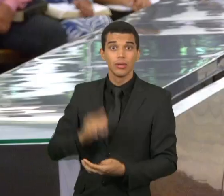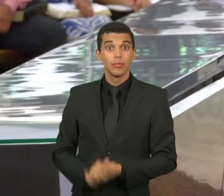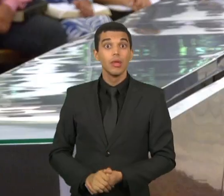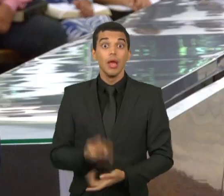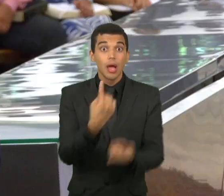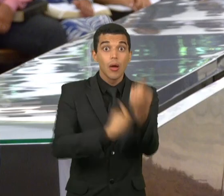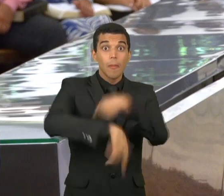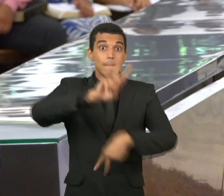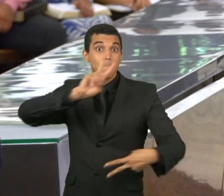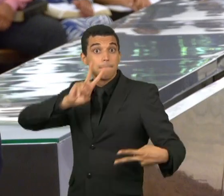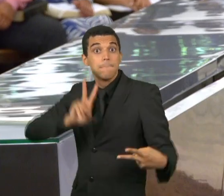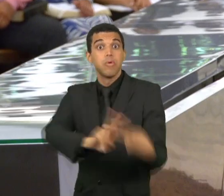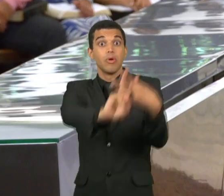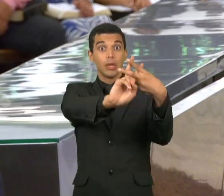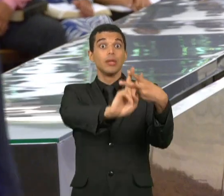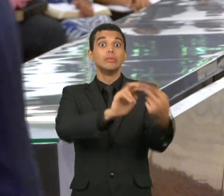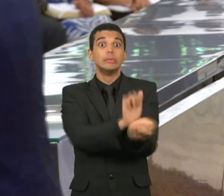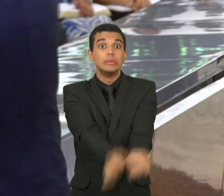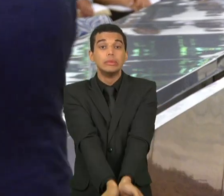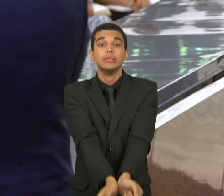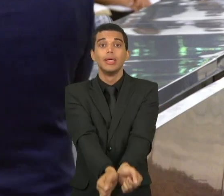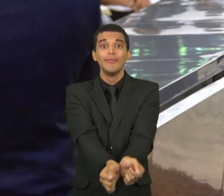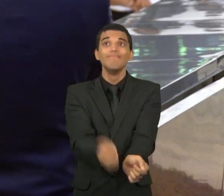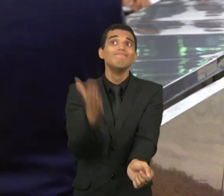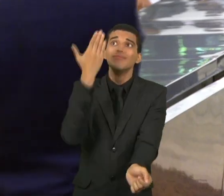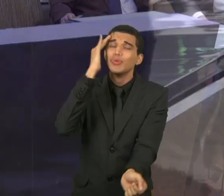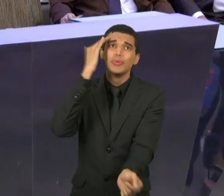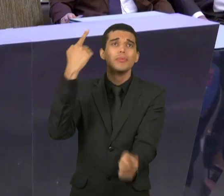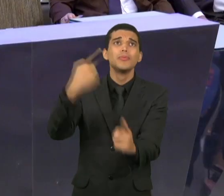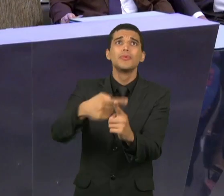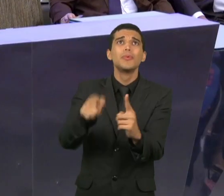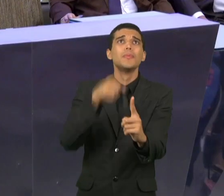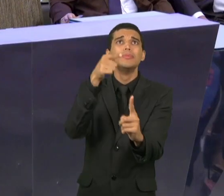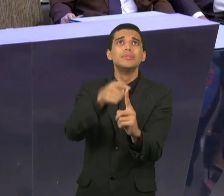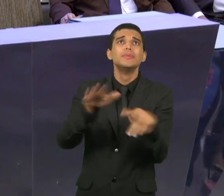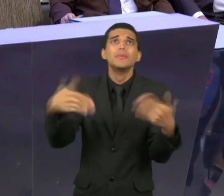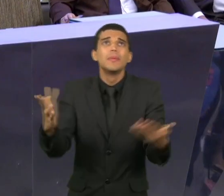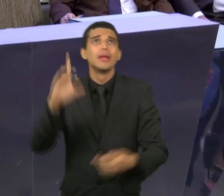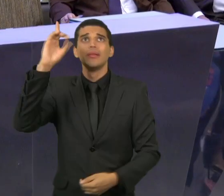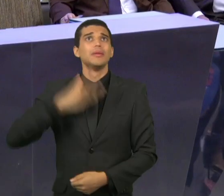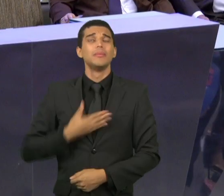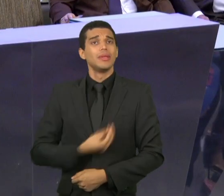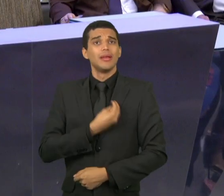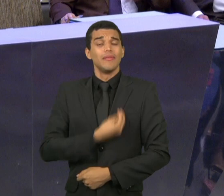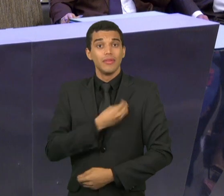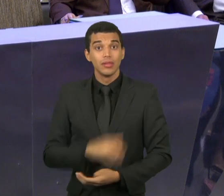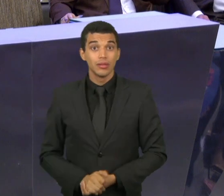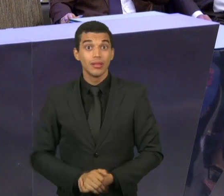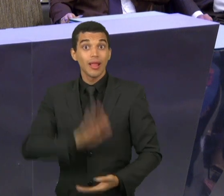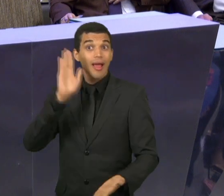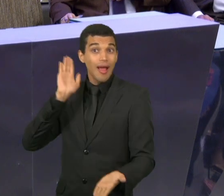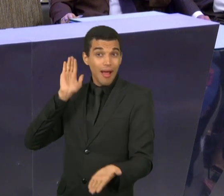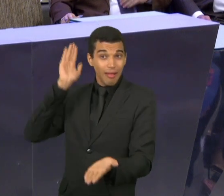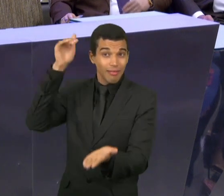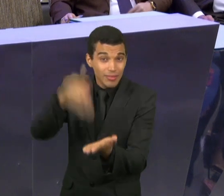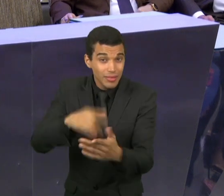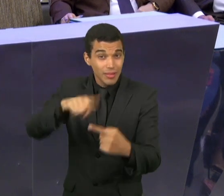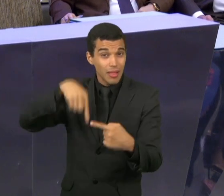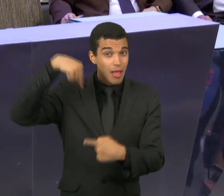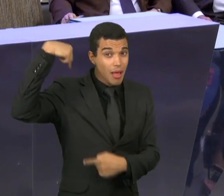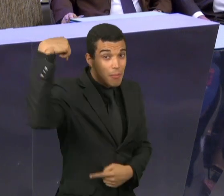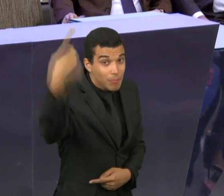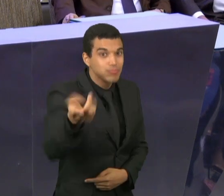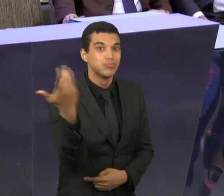entender o propósito. Até que o propósito que já estava esperando José, preste